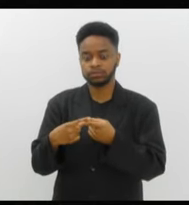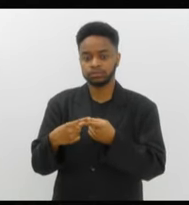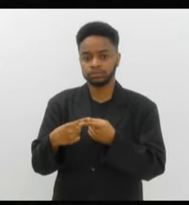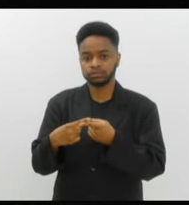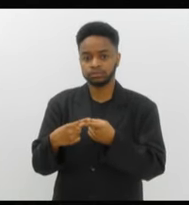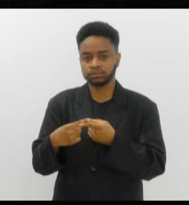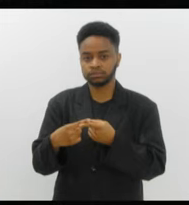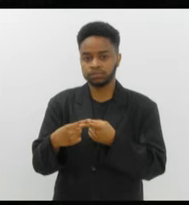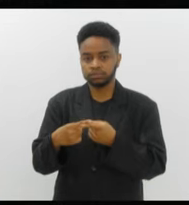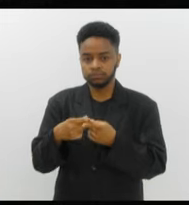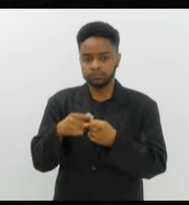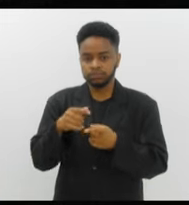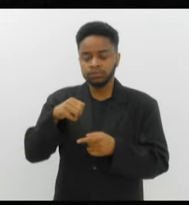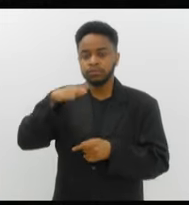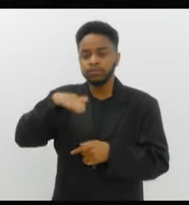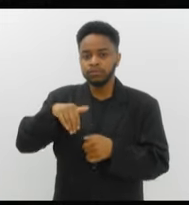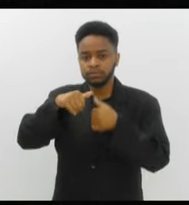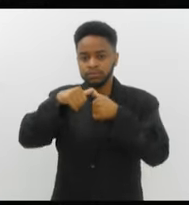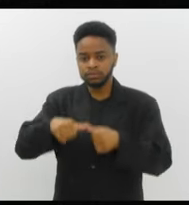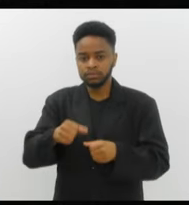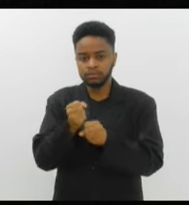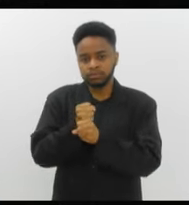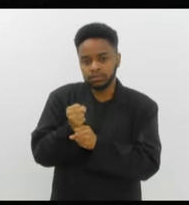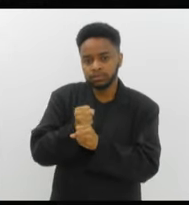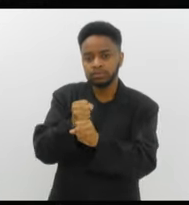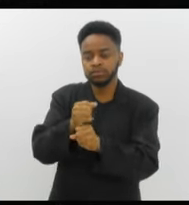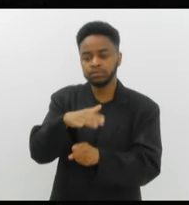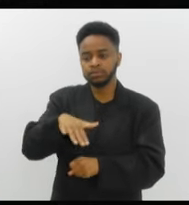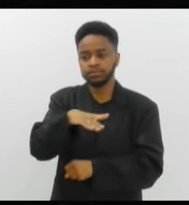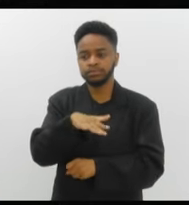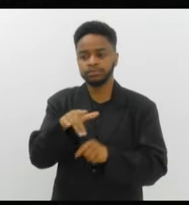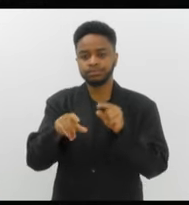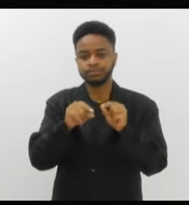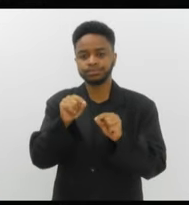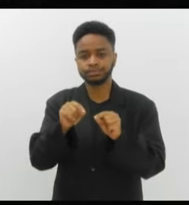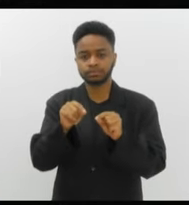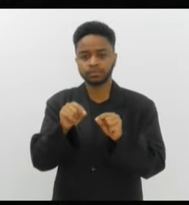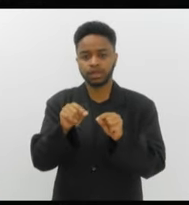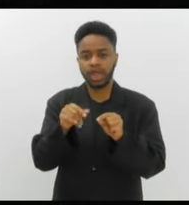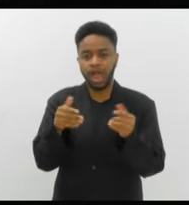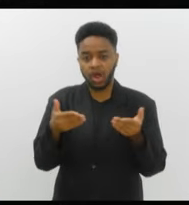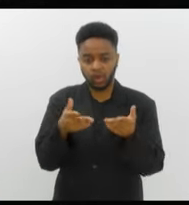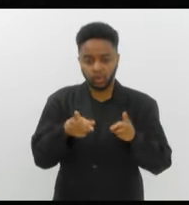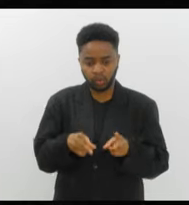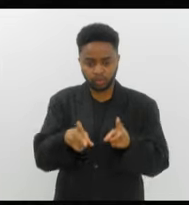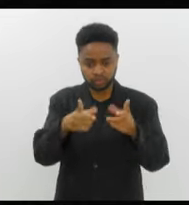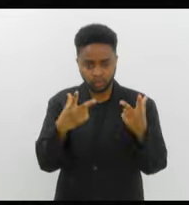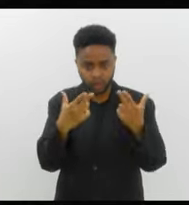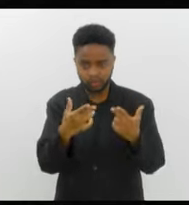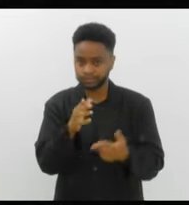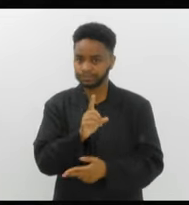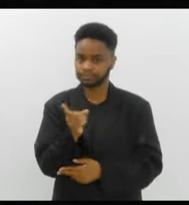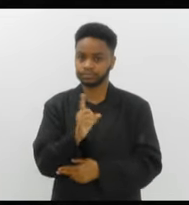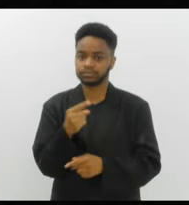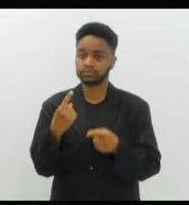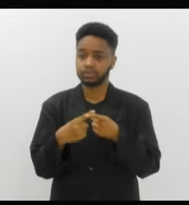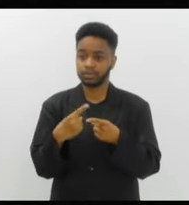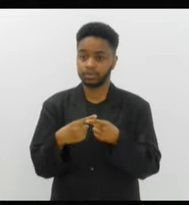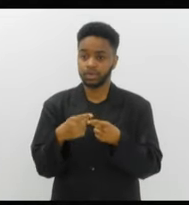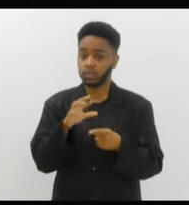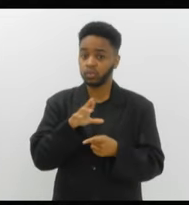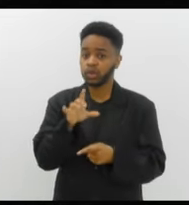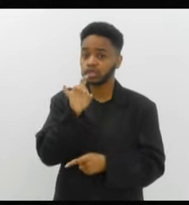durante muito tempo essas casas sozinho já não o fará mais, porque não só